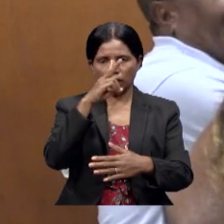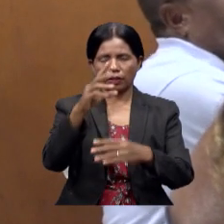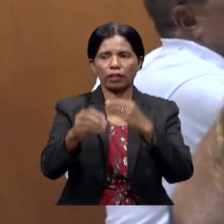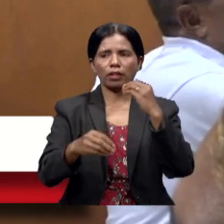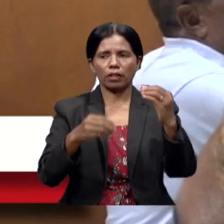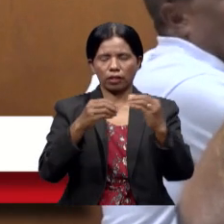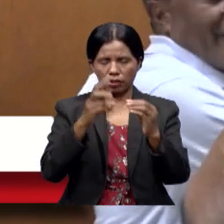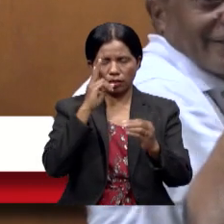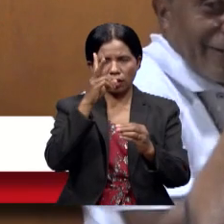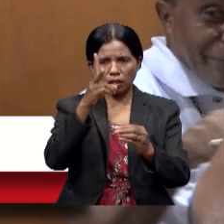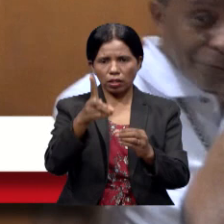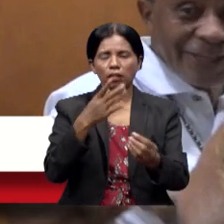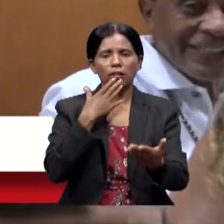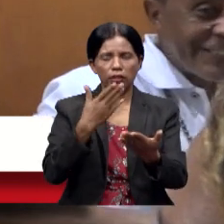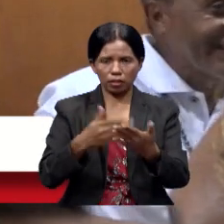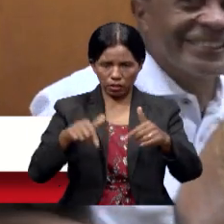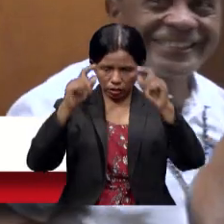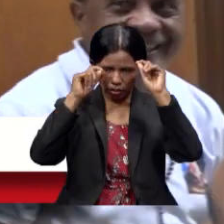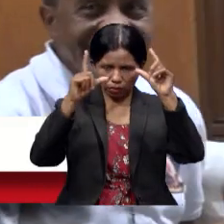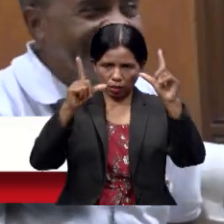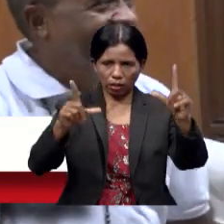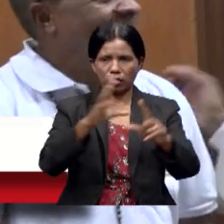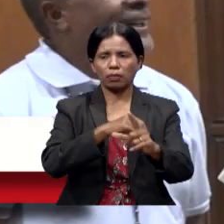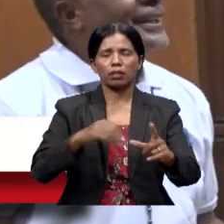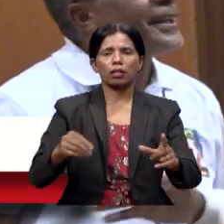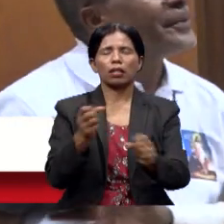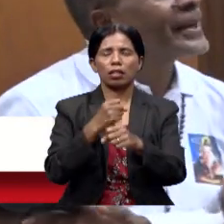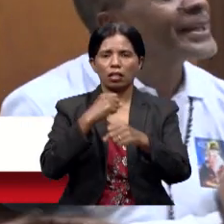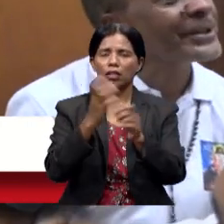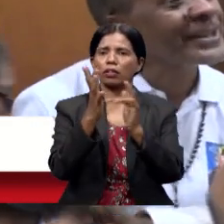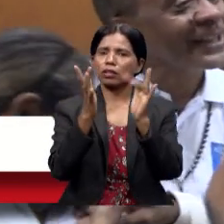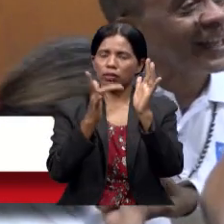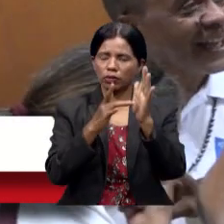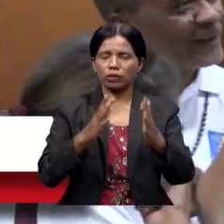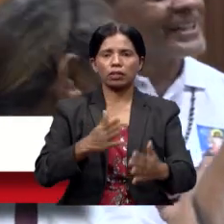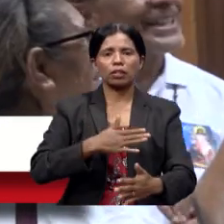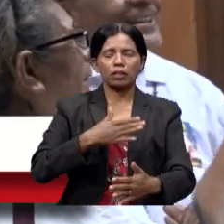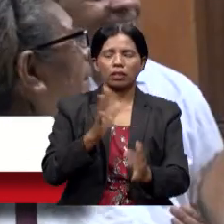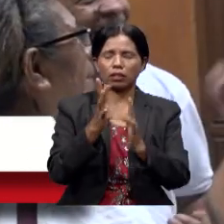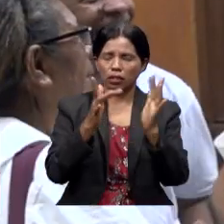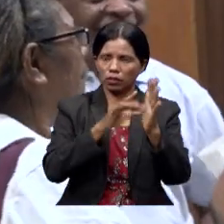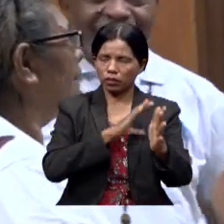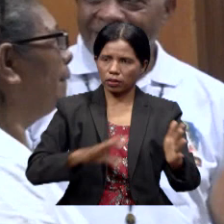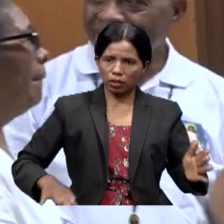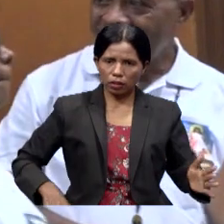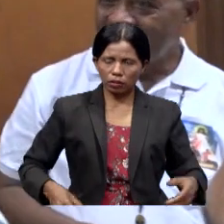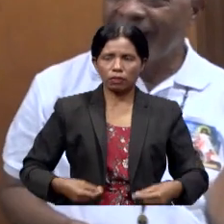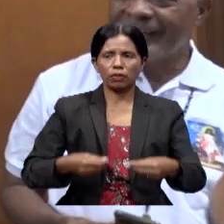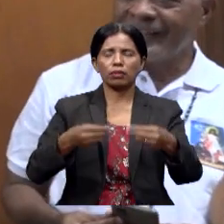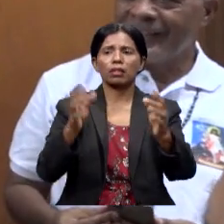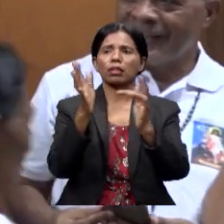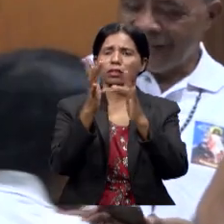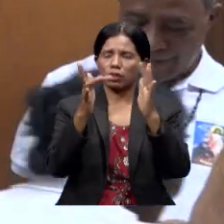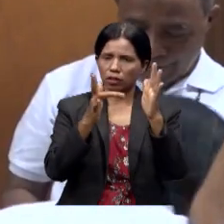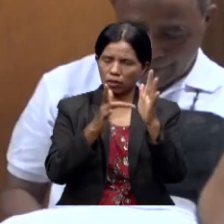viva, tão grande que os timorenses têm para a Divina Misericórdia. Divina Misericórdia é um sonho de Jesus que